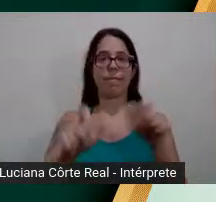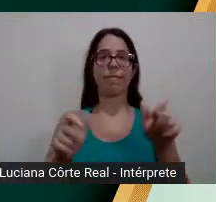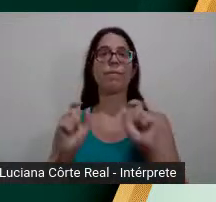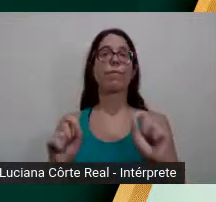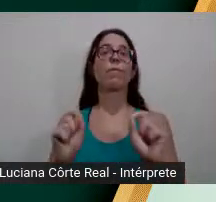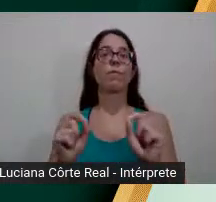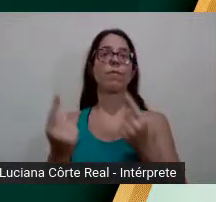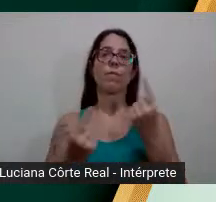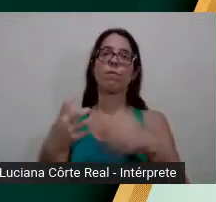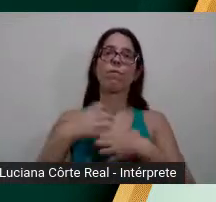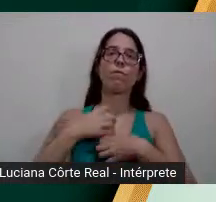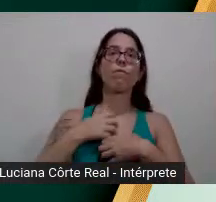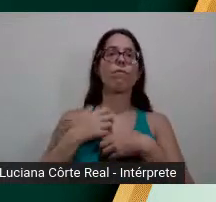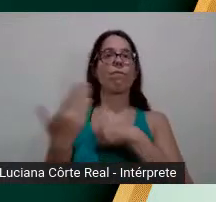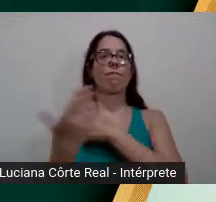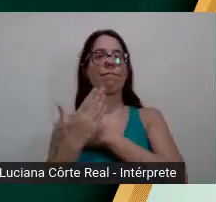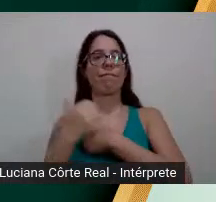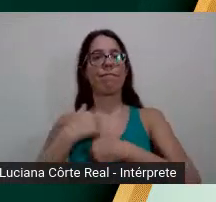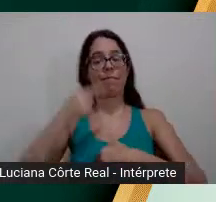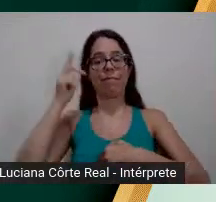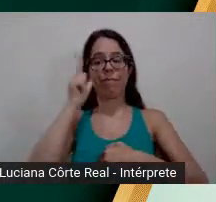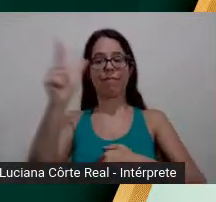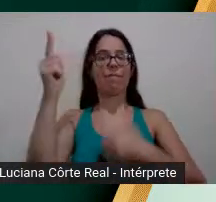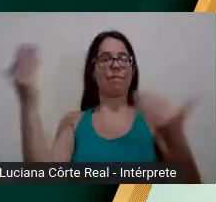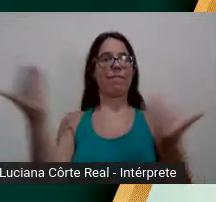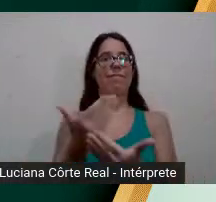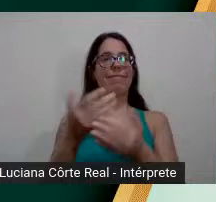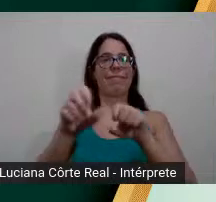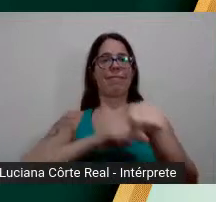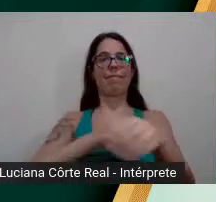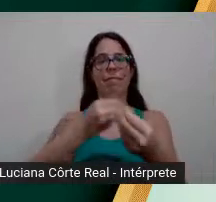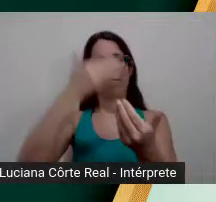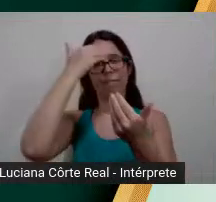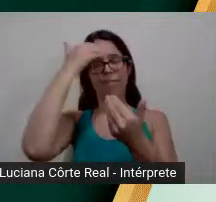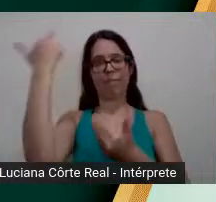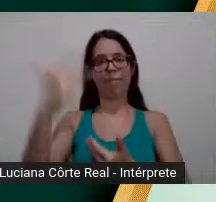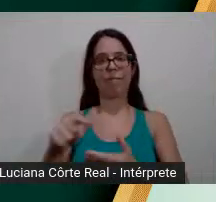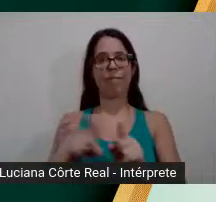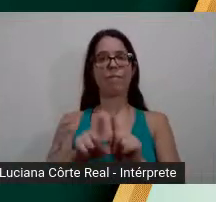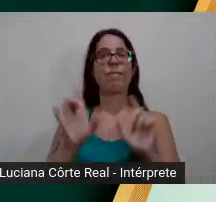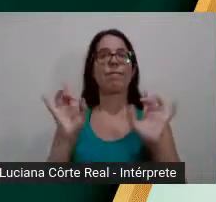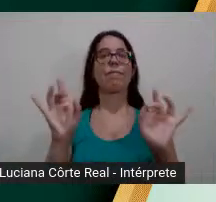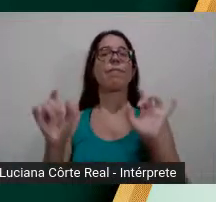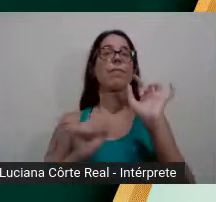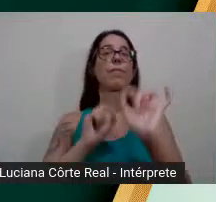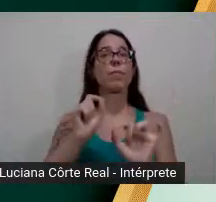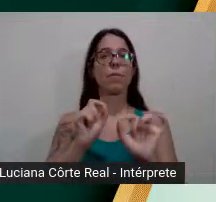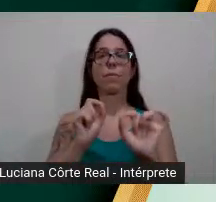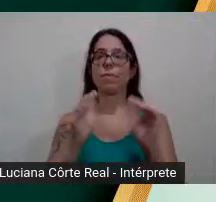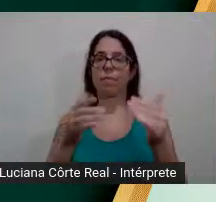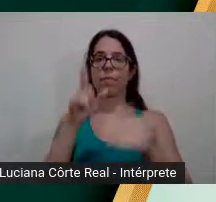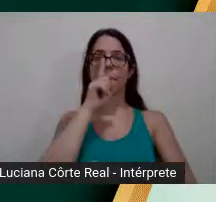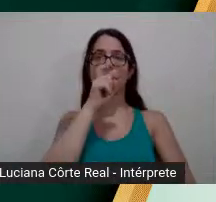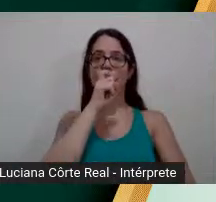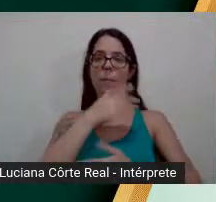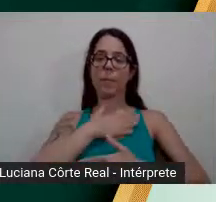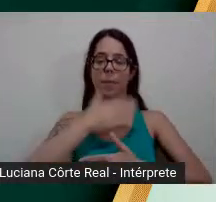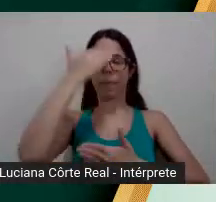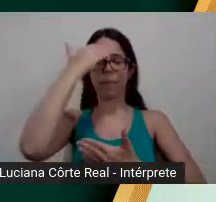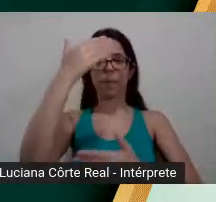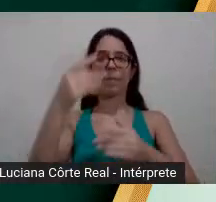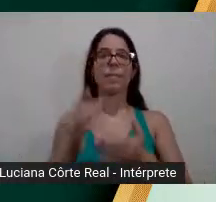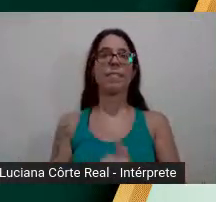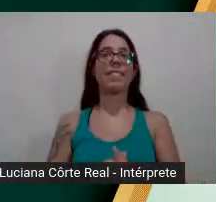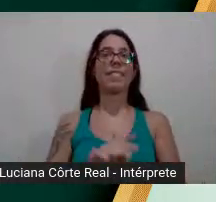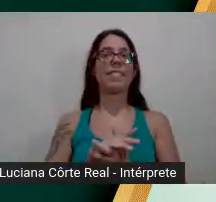ou outra, contribuíram para essa conquista. Novamente, meu muito obrigado, em especial aos meus pais. Valeu. A conquista